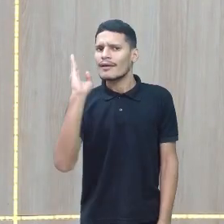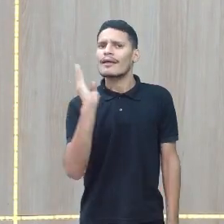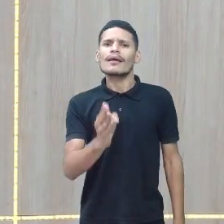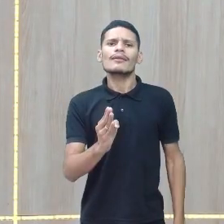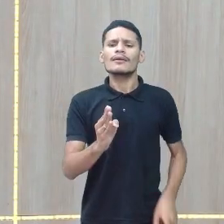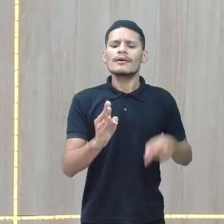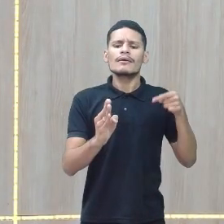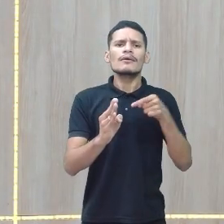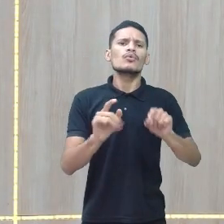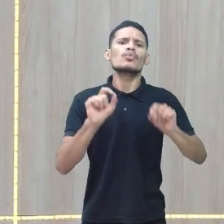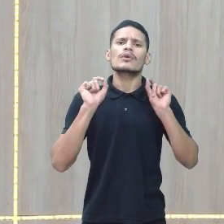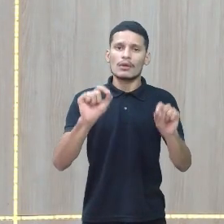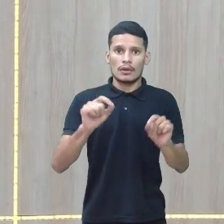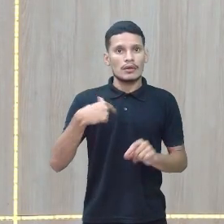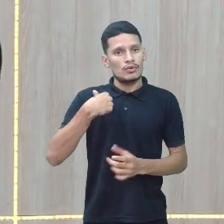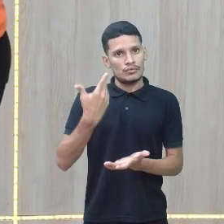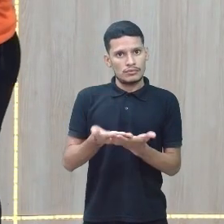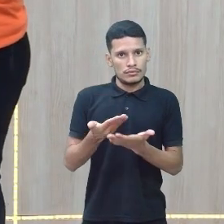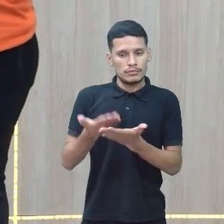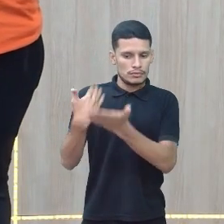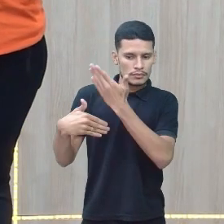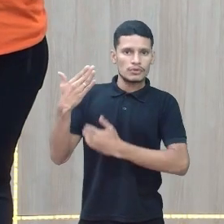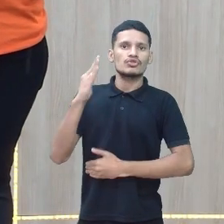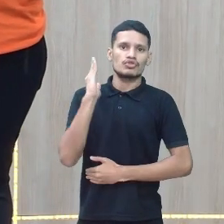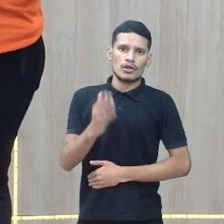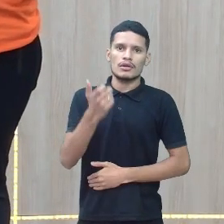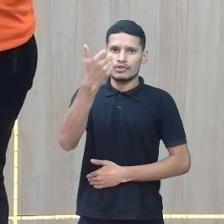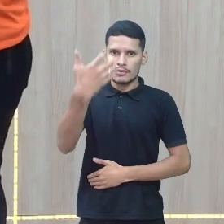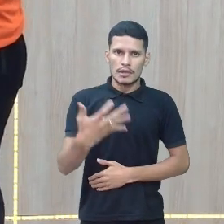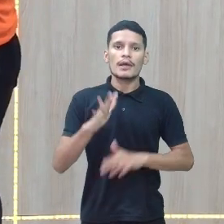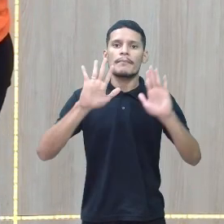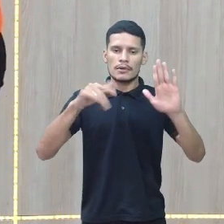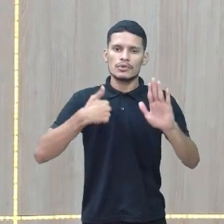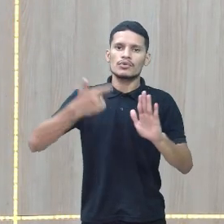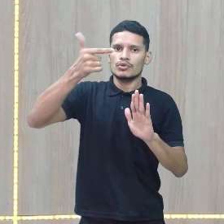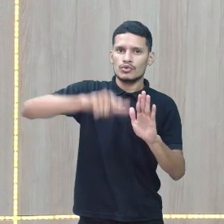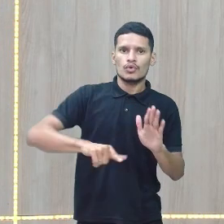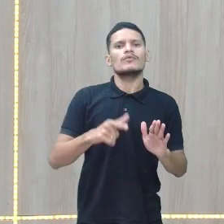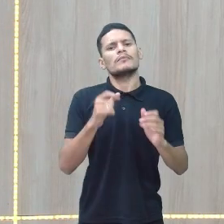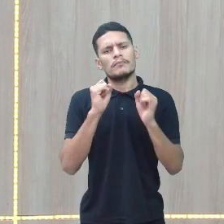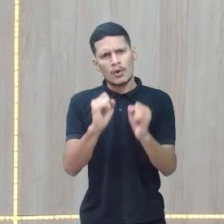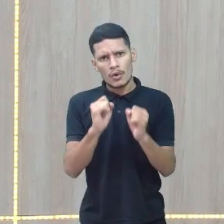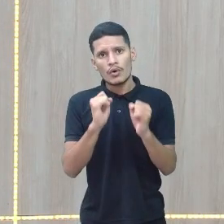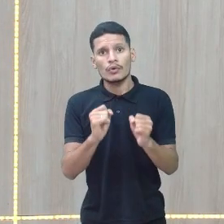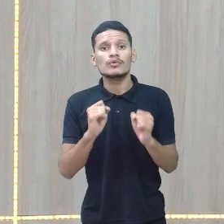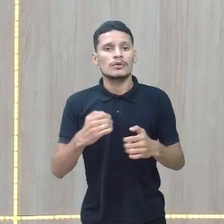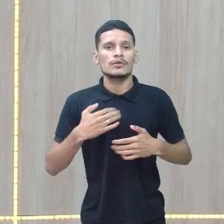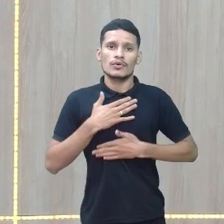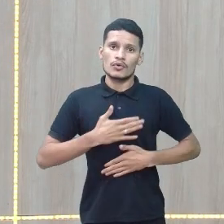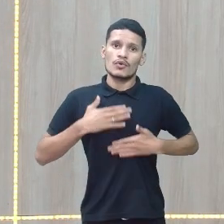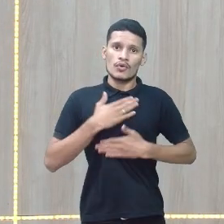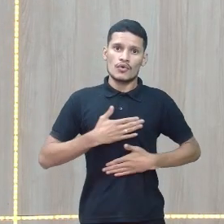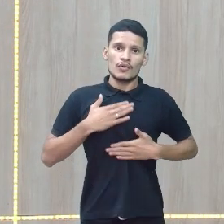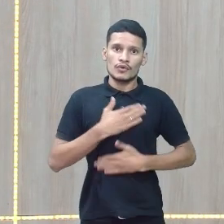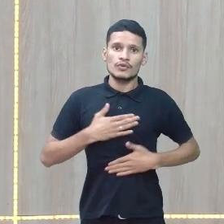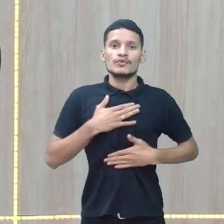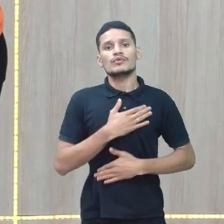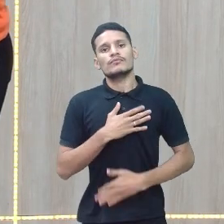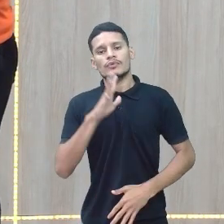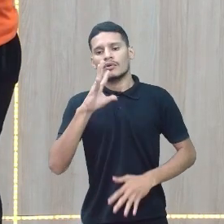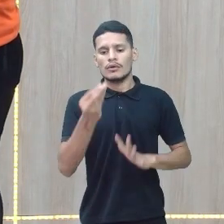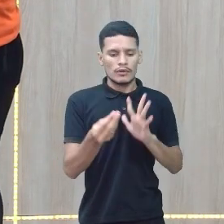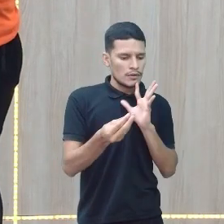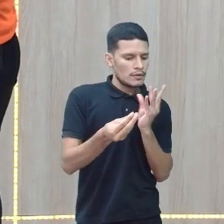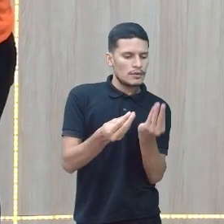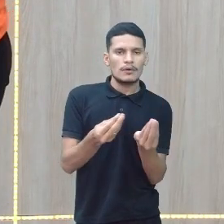professora? Eu já falei em aulas anteriores, mas posso repetir novamente. É sempre um prazer gerar esse